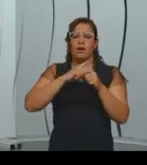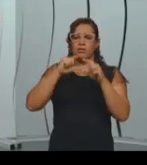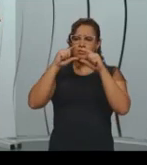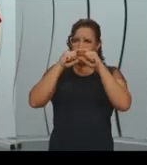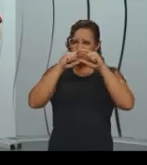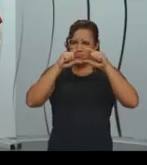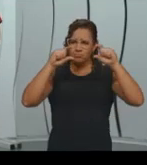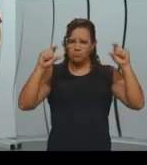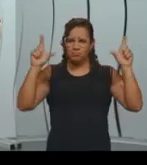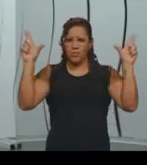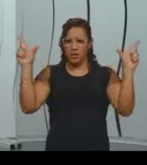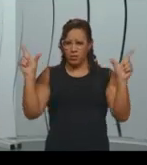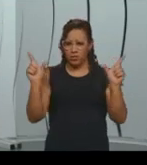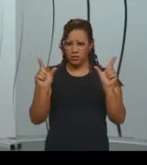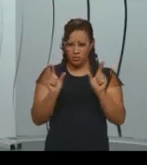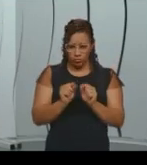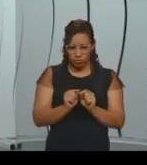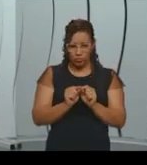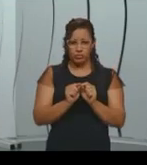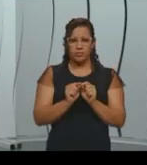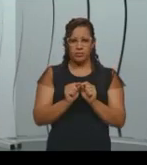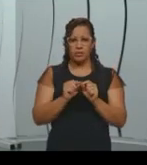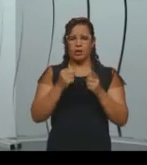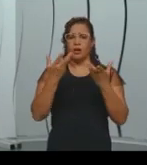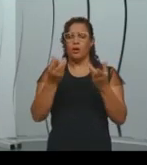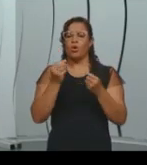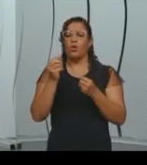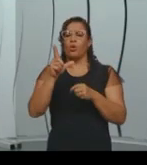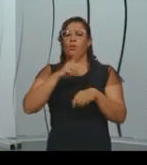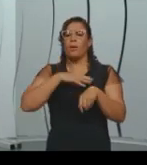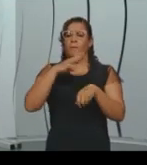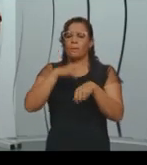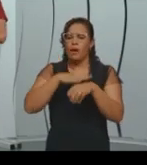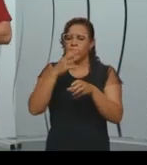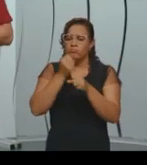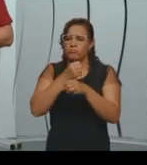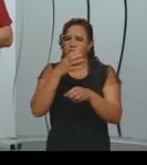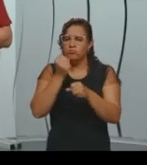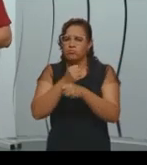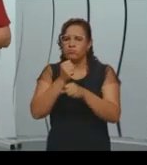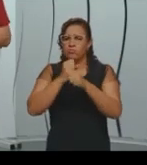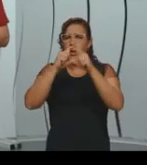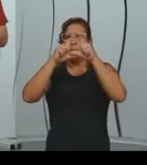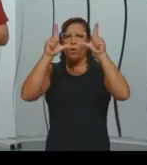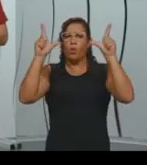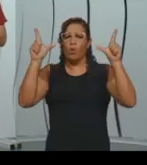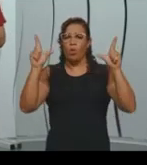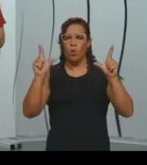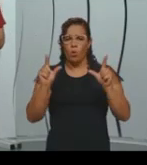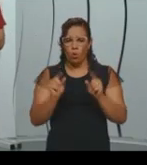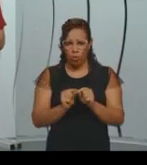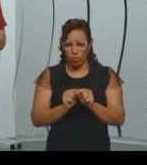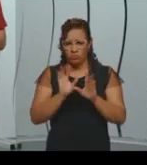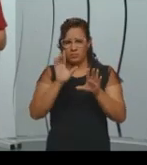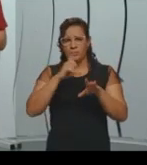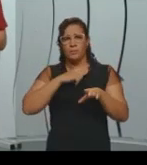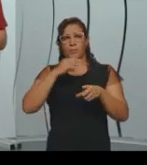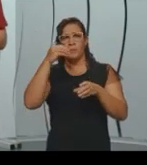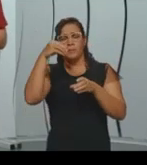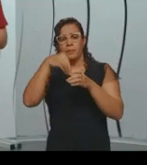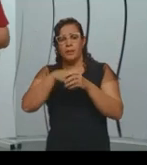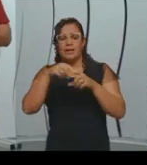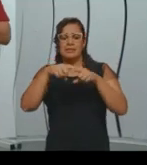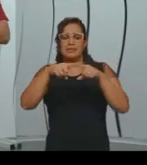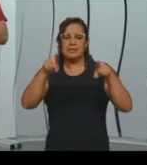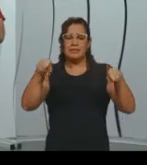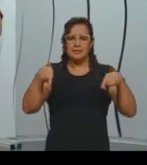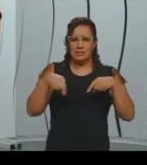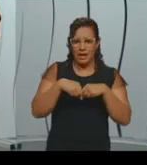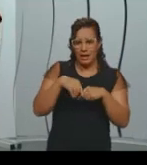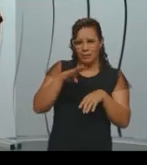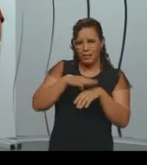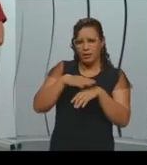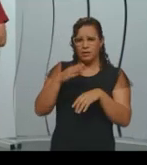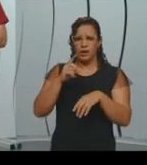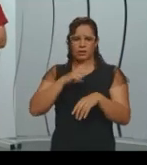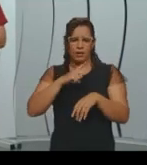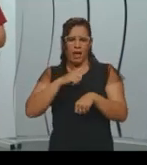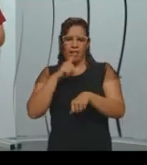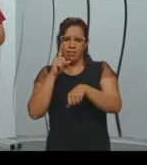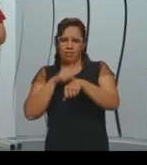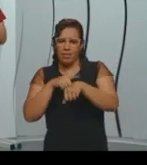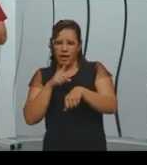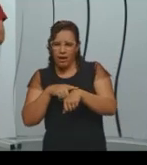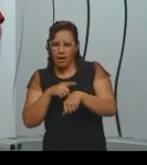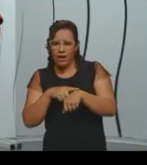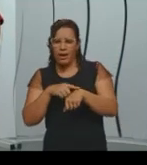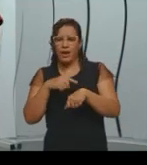um trabalho matemático para você chegar nessas expressões. Normalmente em sala de aula, quando eu tenho bastante tempo